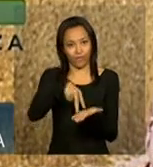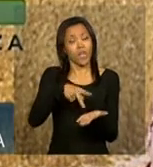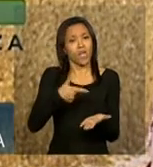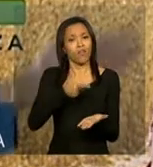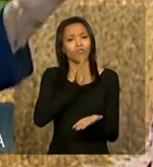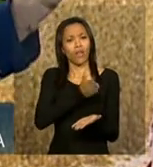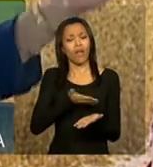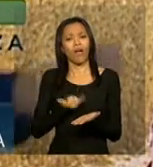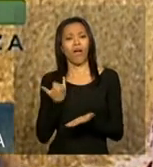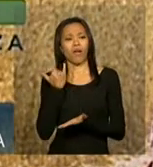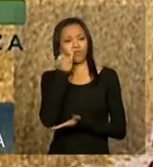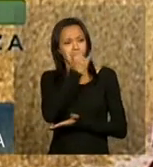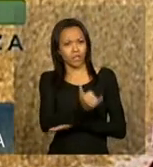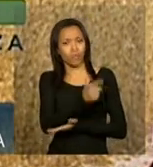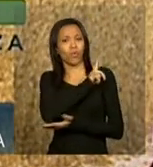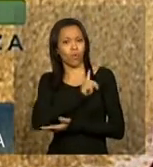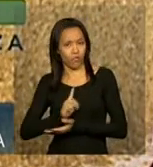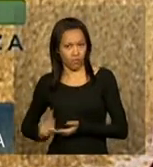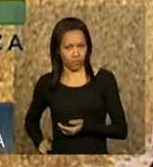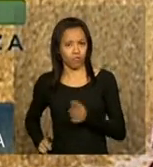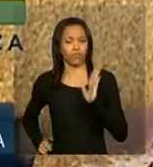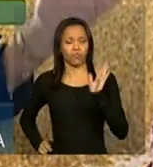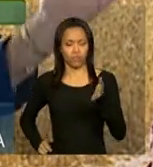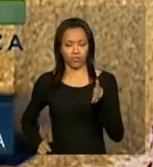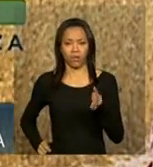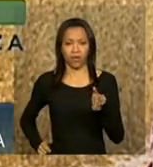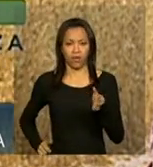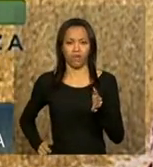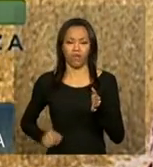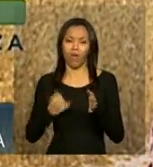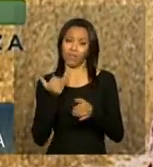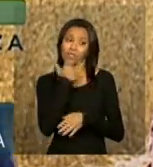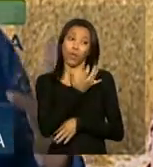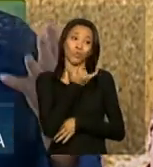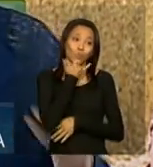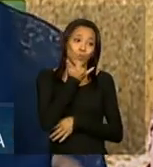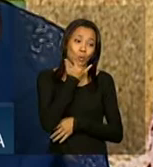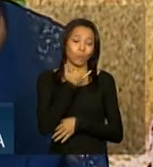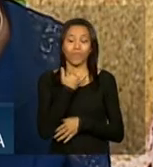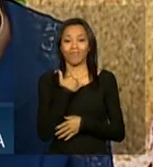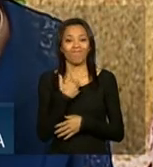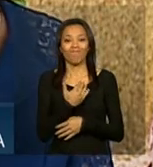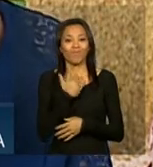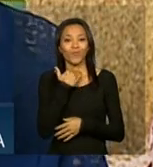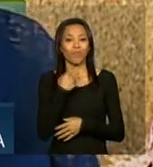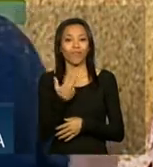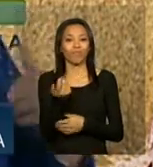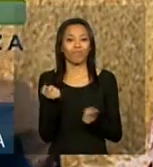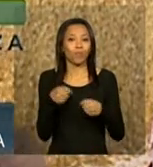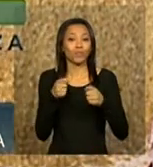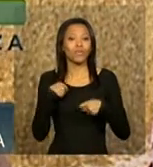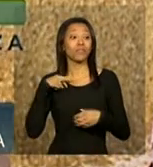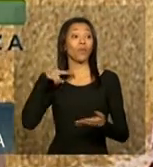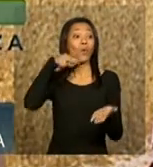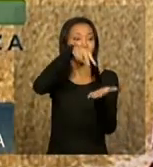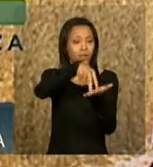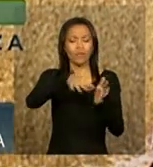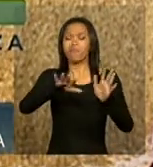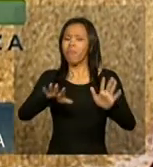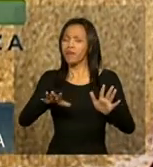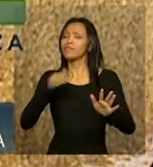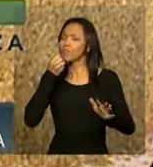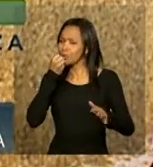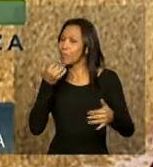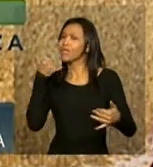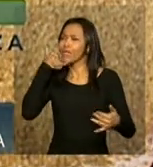Avisei para o governador, era o Blairo Maggi. Avisei para o Blairo, olha, Blairo, não vai dar para mim ir aí. O Blairo falou, mas